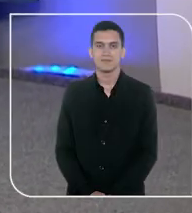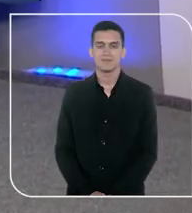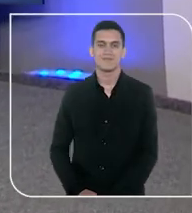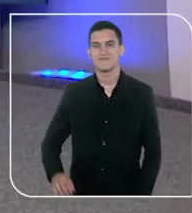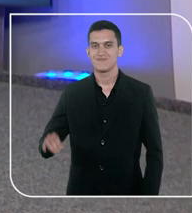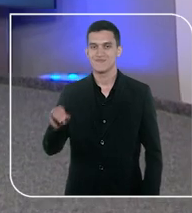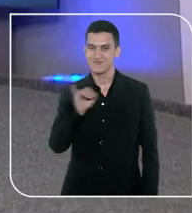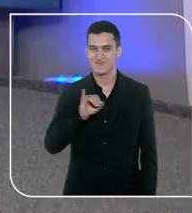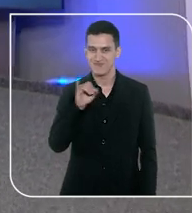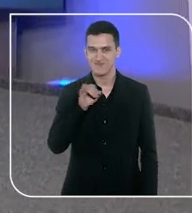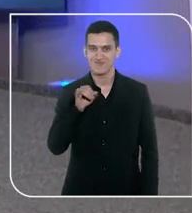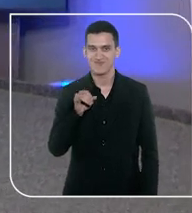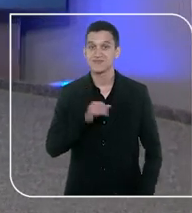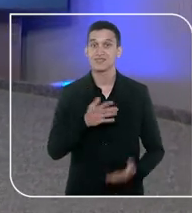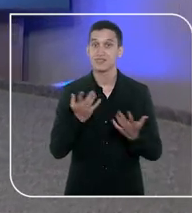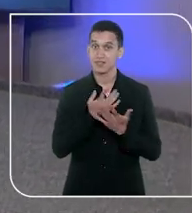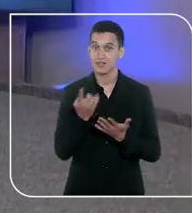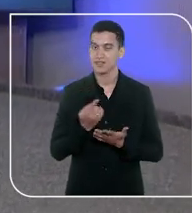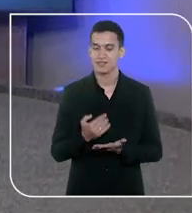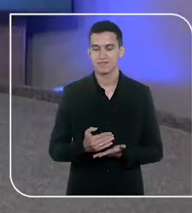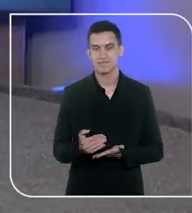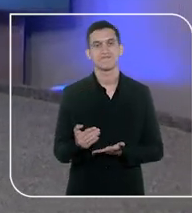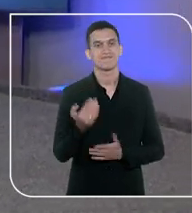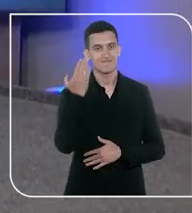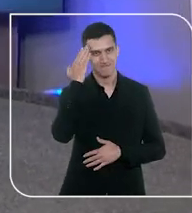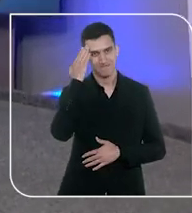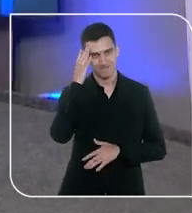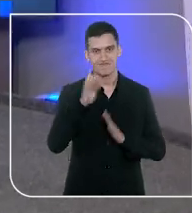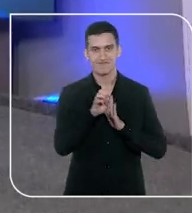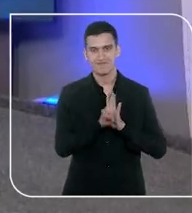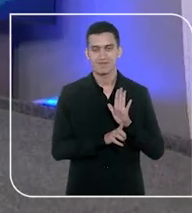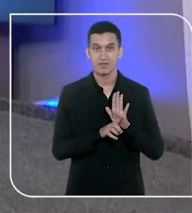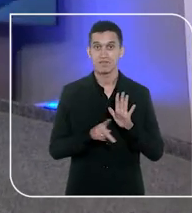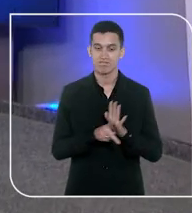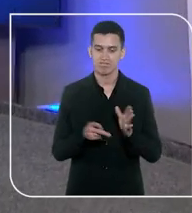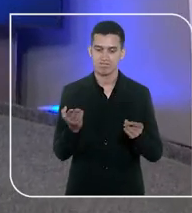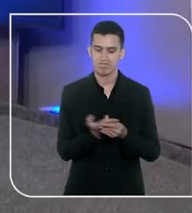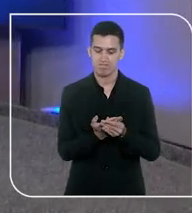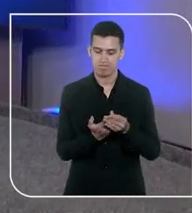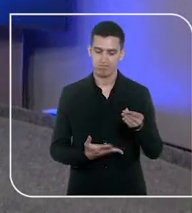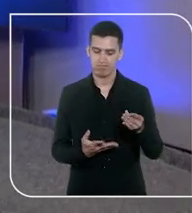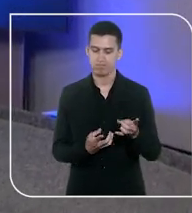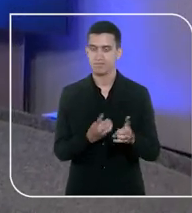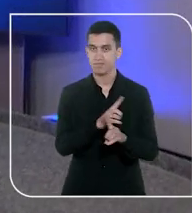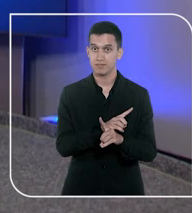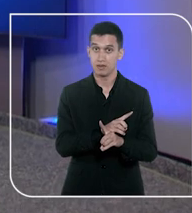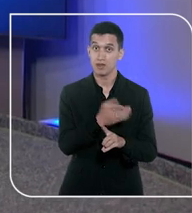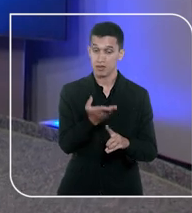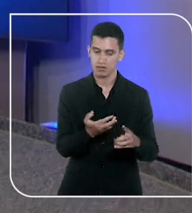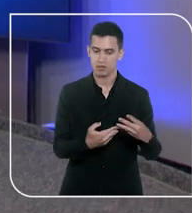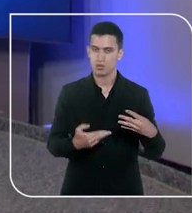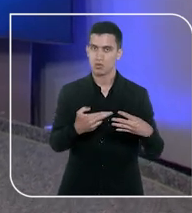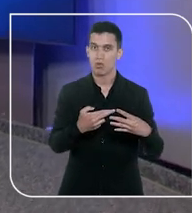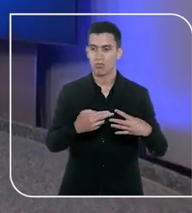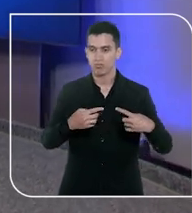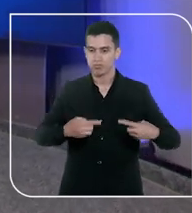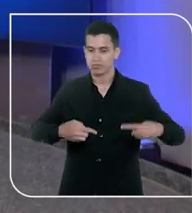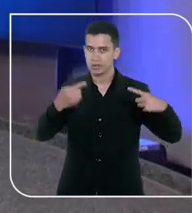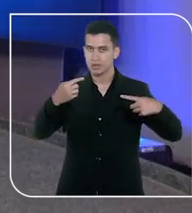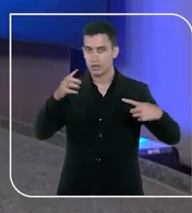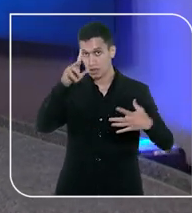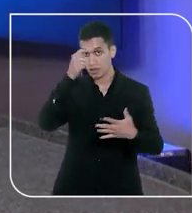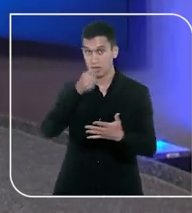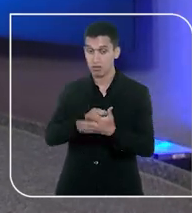Olá, pessoal. Hoje nós vamos entender direito sobre os embargos de divergência, que são tipo de recurso contra a decisão de